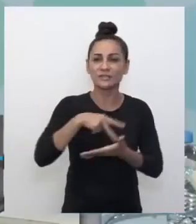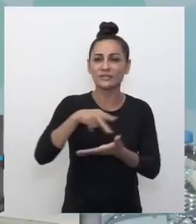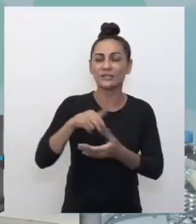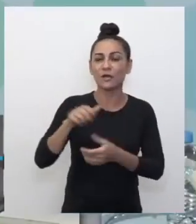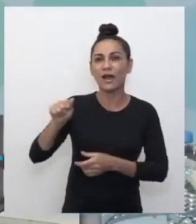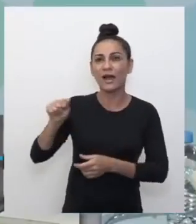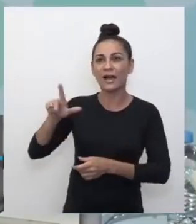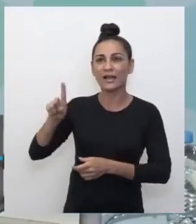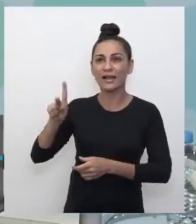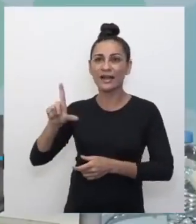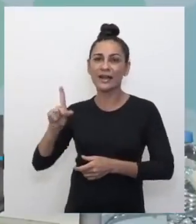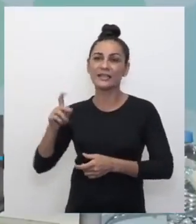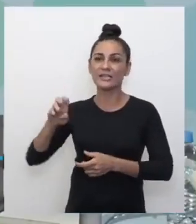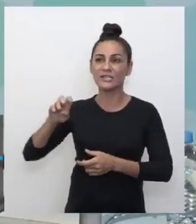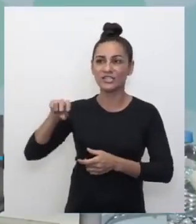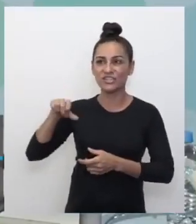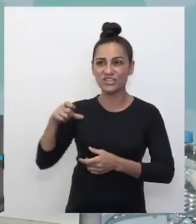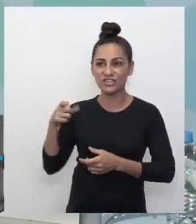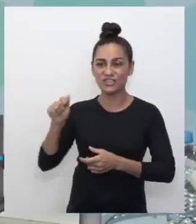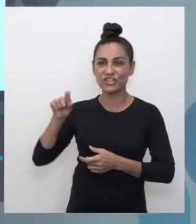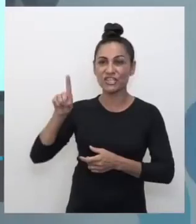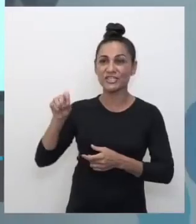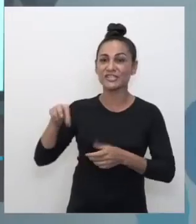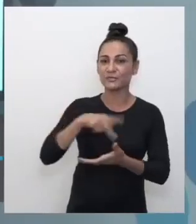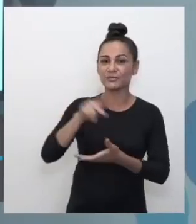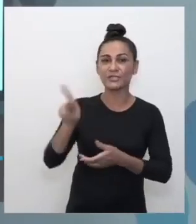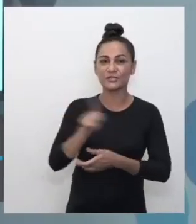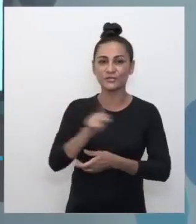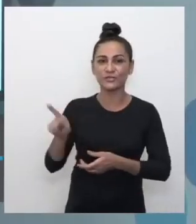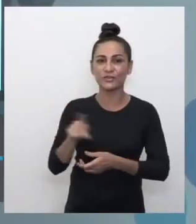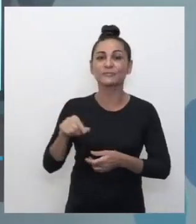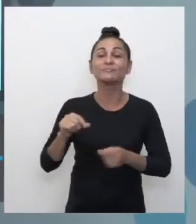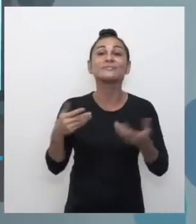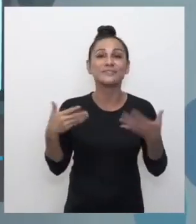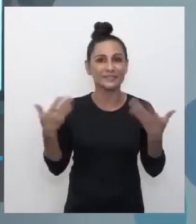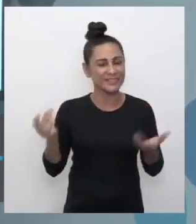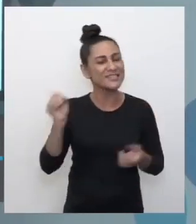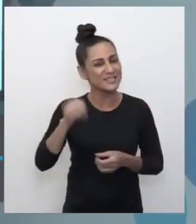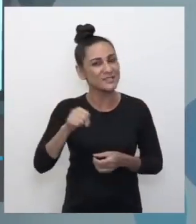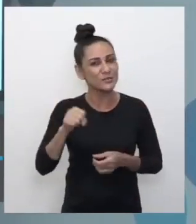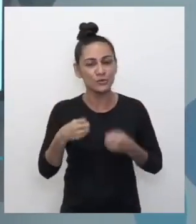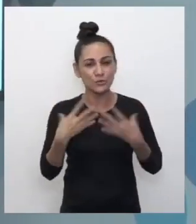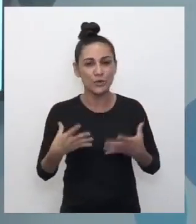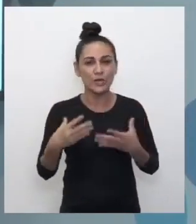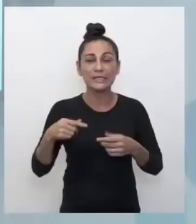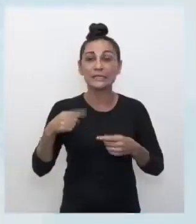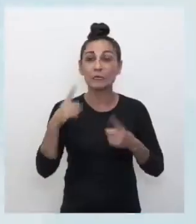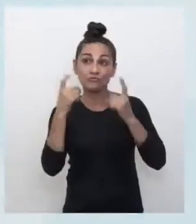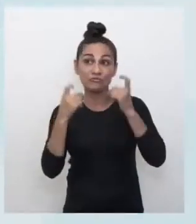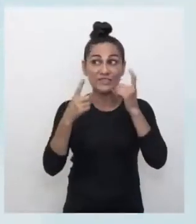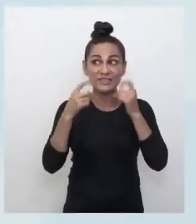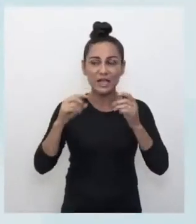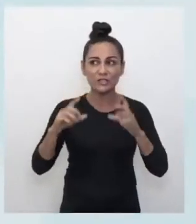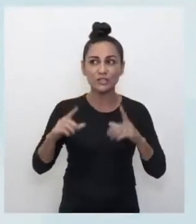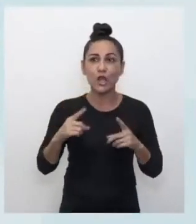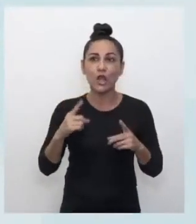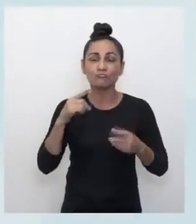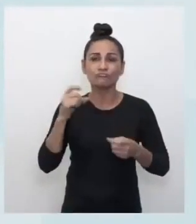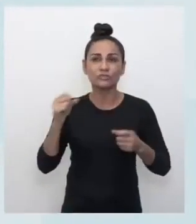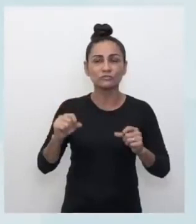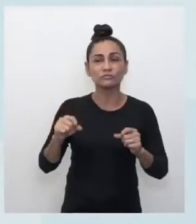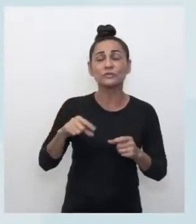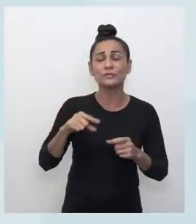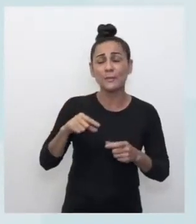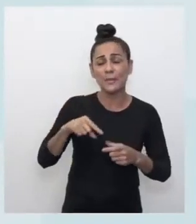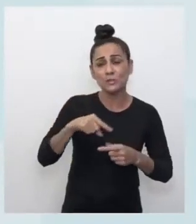aqui, expressar suas emoções. Isso, muito bem. Então, a intensidade dos gestos, né, ela parte justamente dos sentimentos